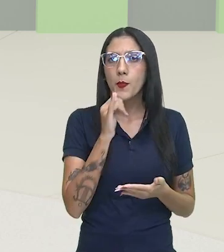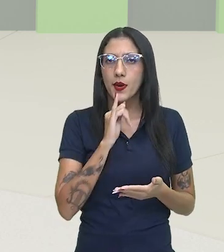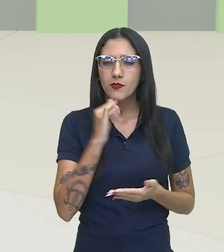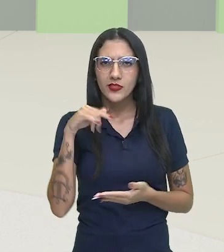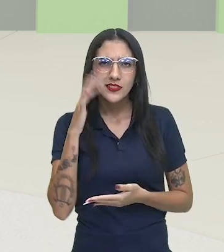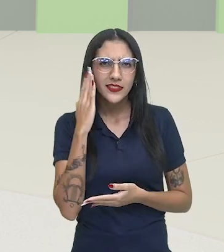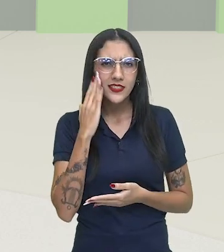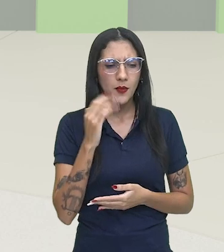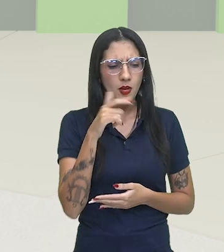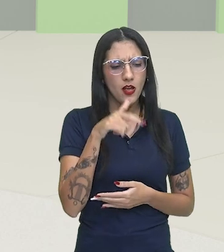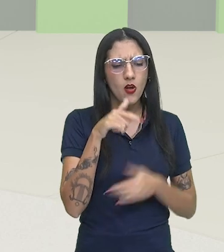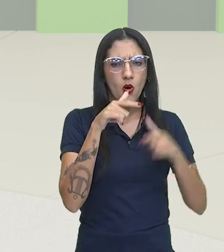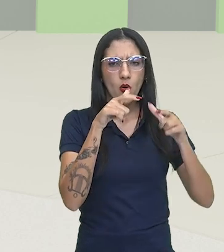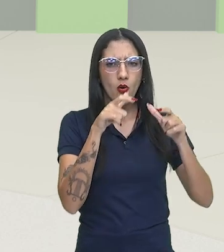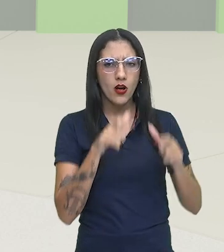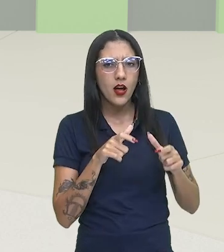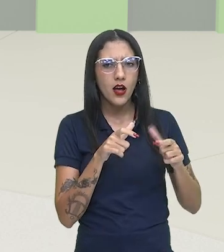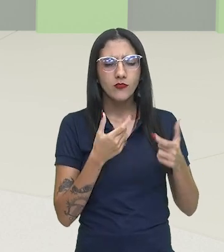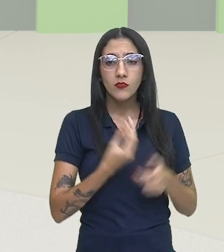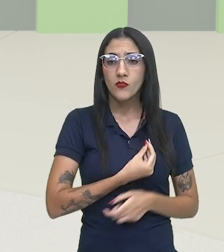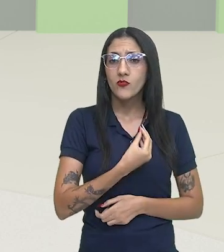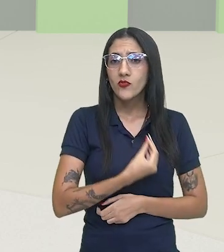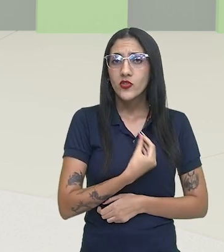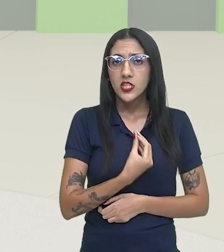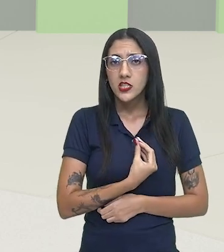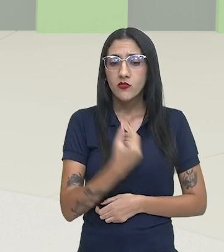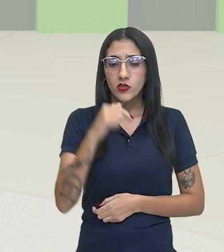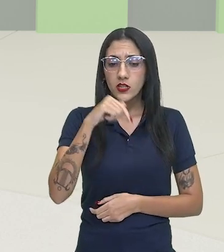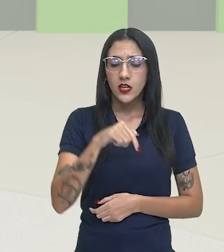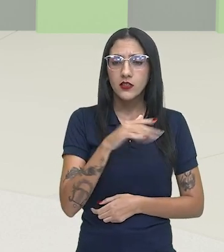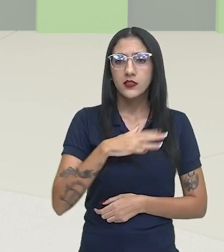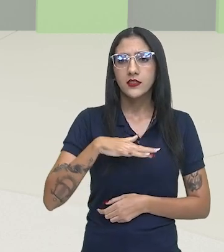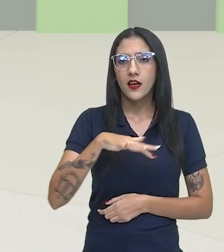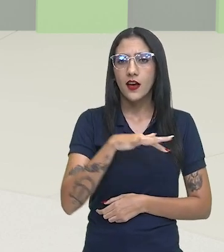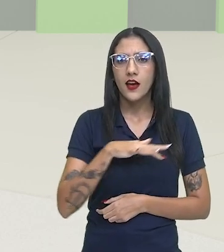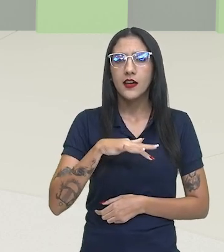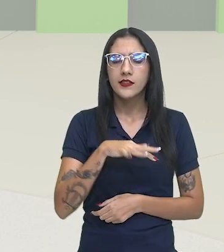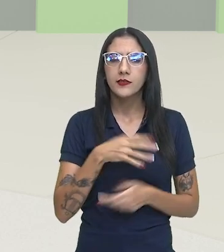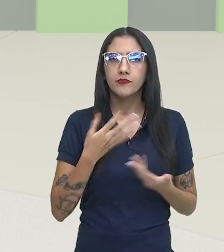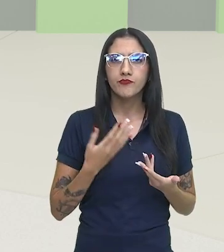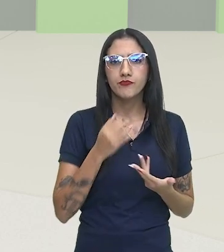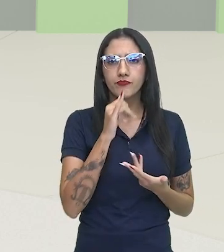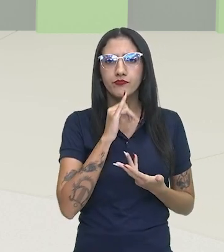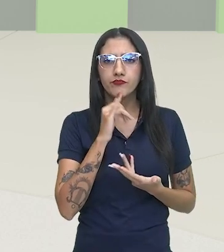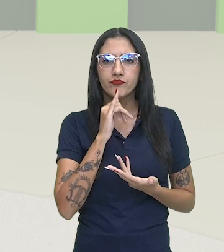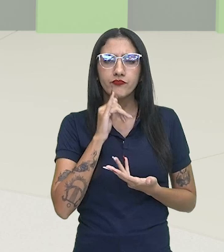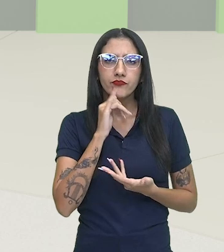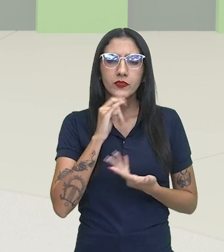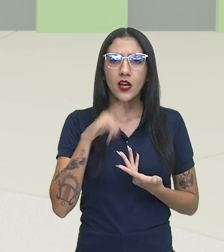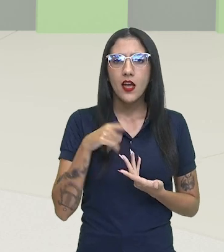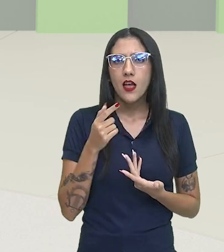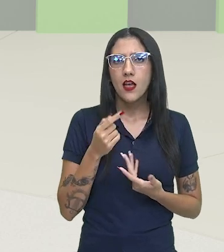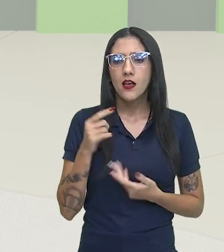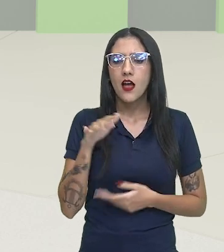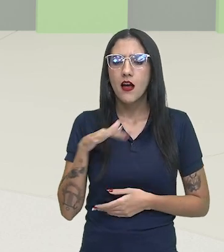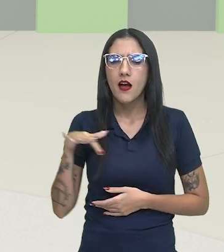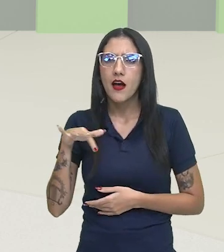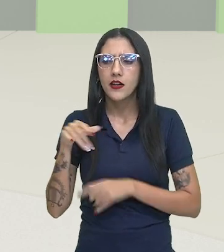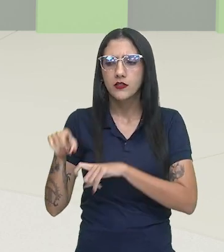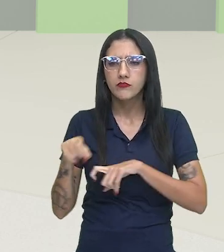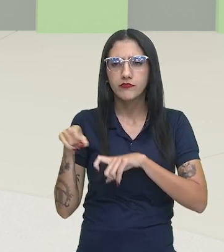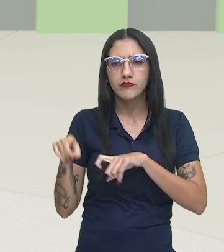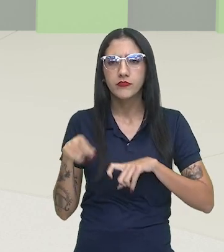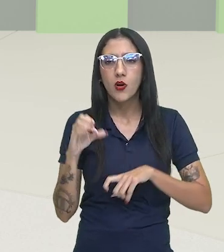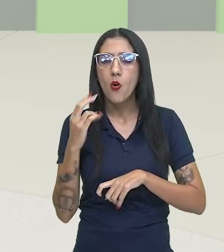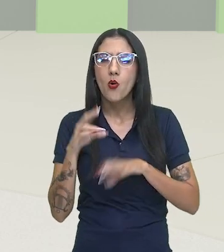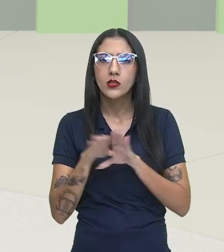naquela comunidade, quando eu vivo no meu lugar, que eu vou ali para a área do roçado, ou que eu